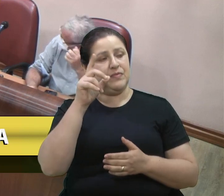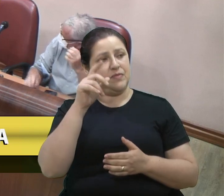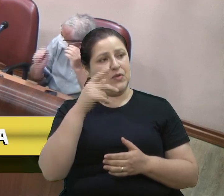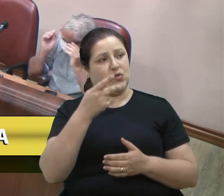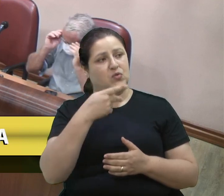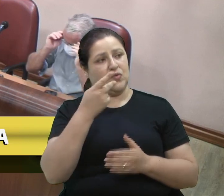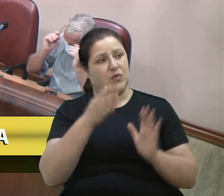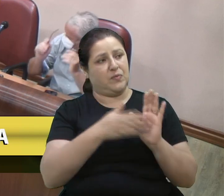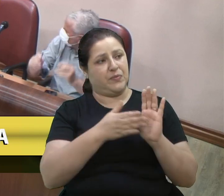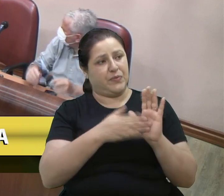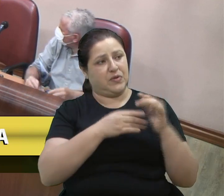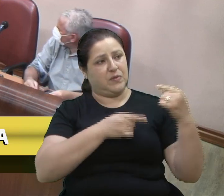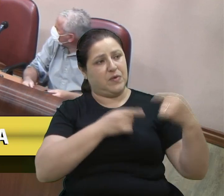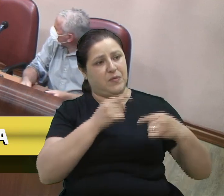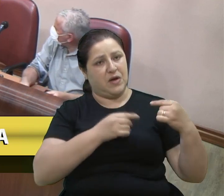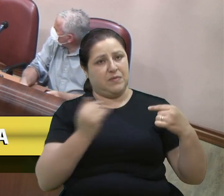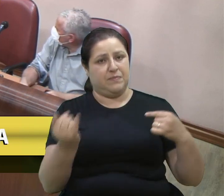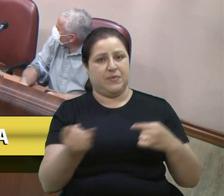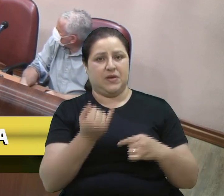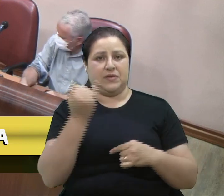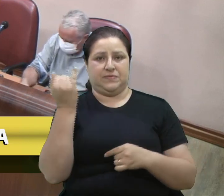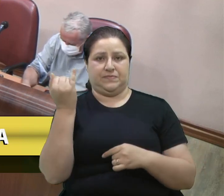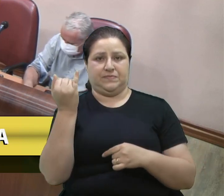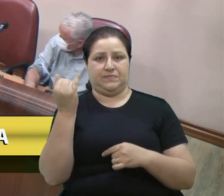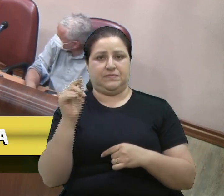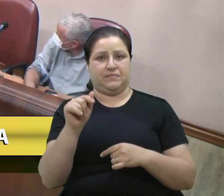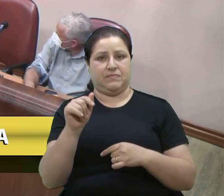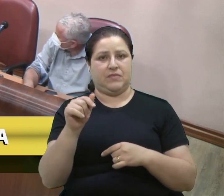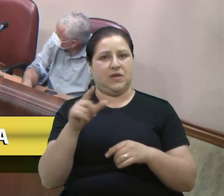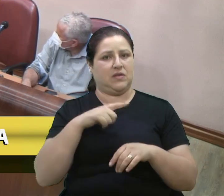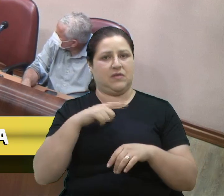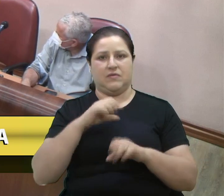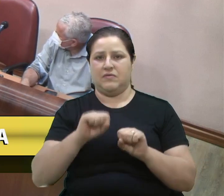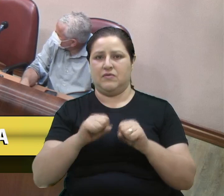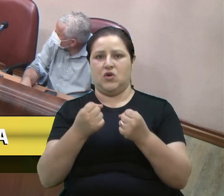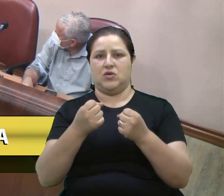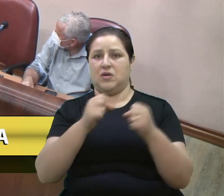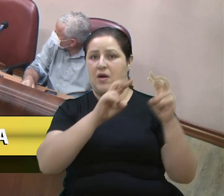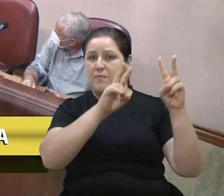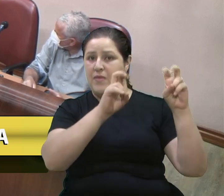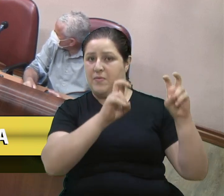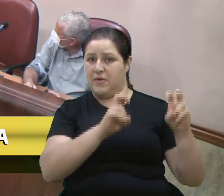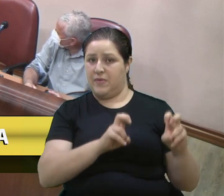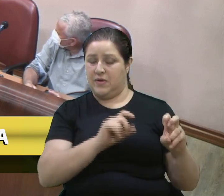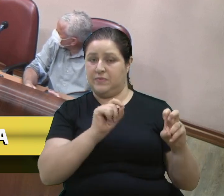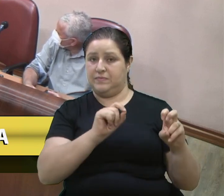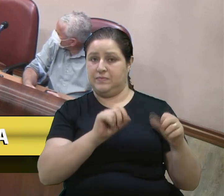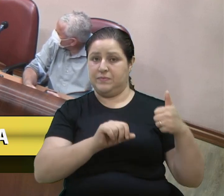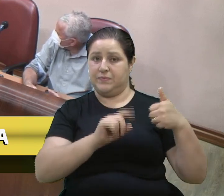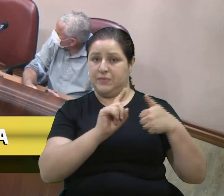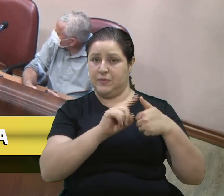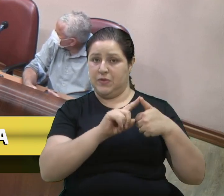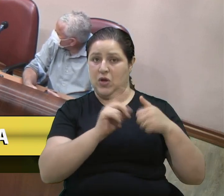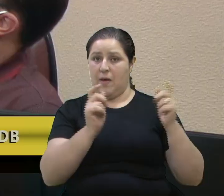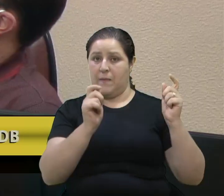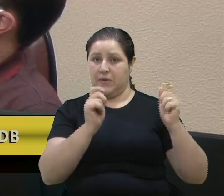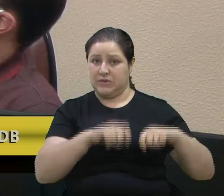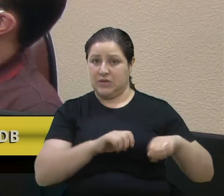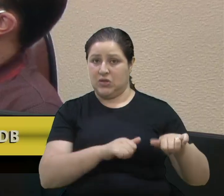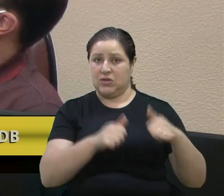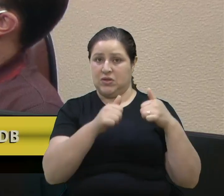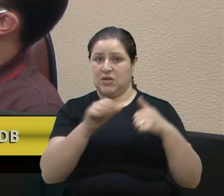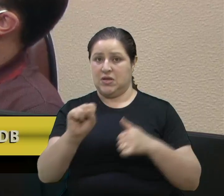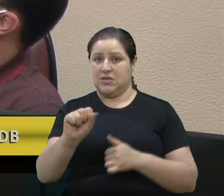propôs aqui é extremamente relevante. Sim. E ele reforça algumas questões. Primeiro, a capacidade e a qualidade do